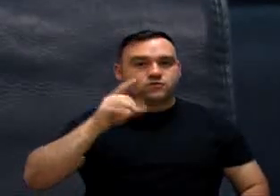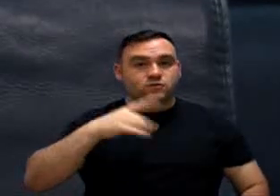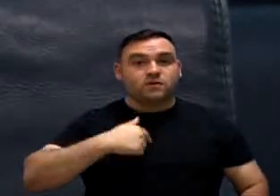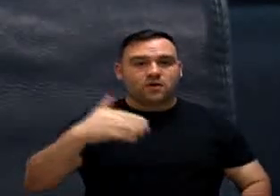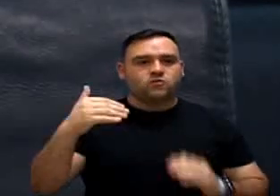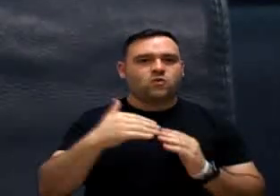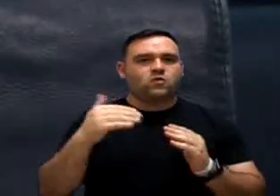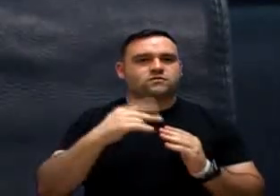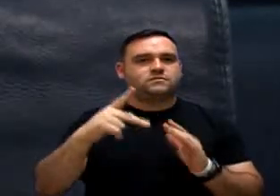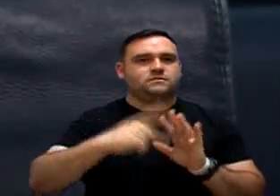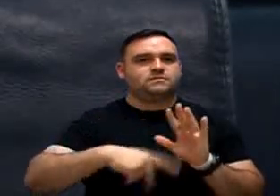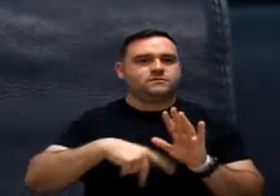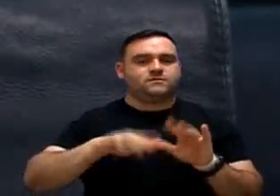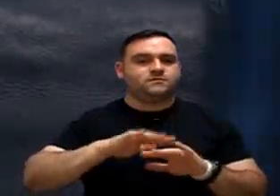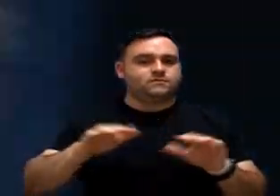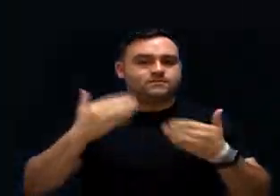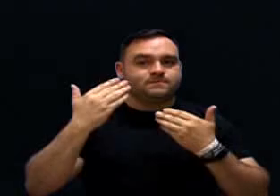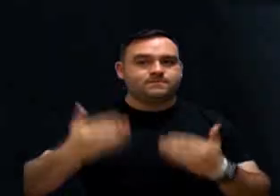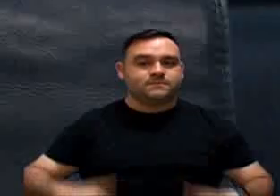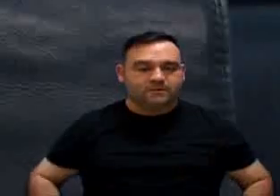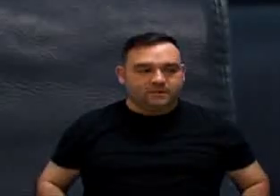votarei favorável ao projeto. Obrigada.